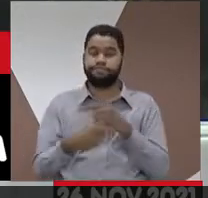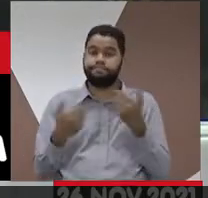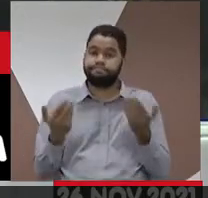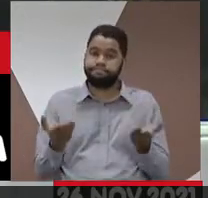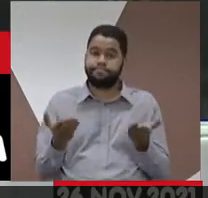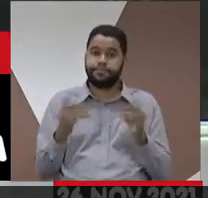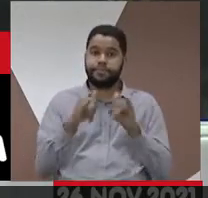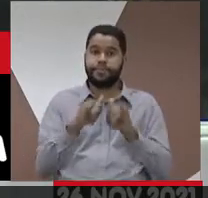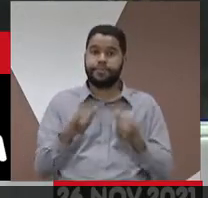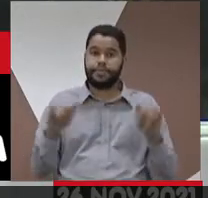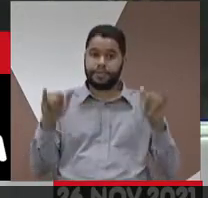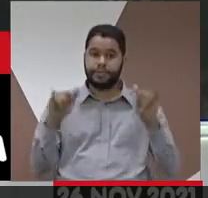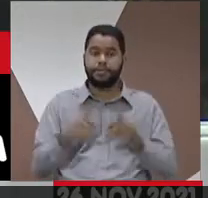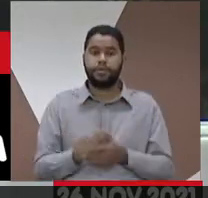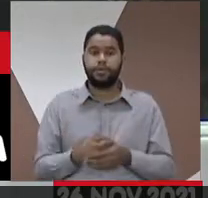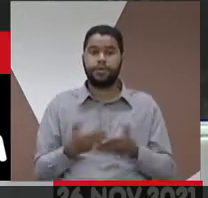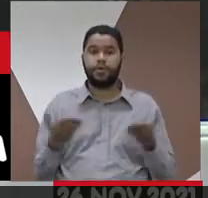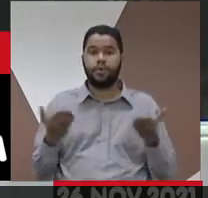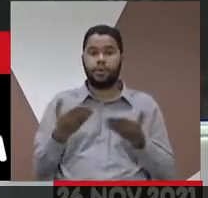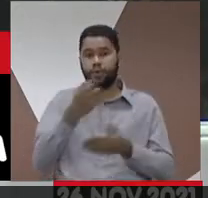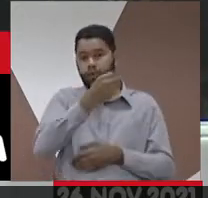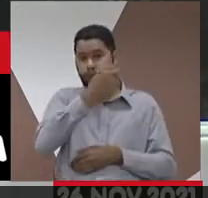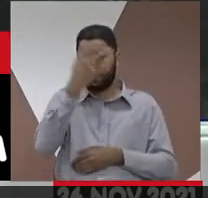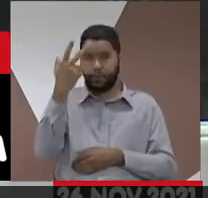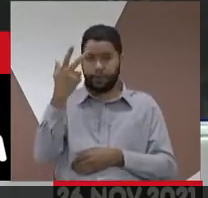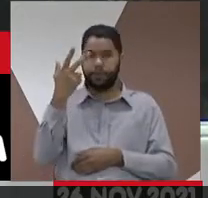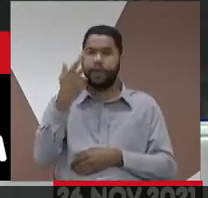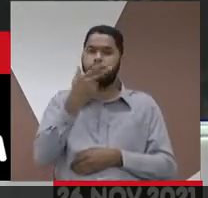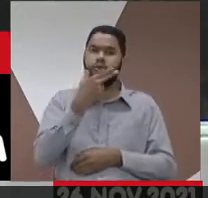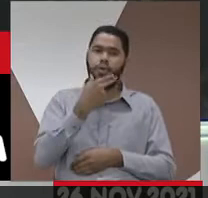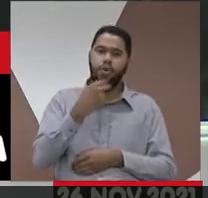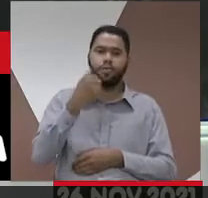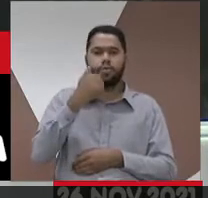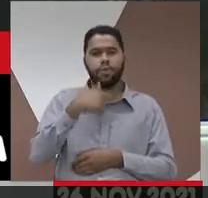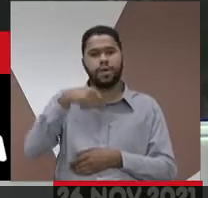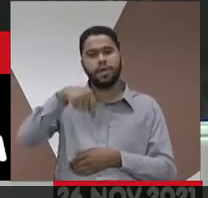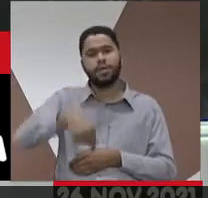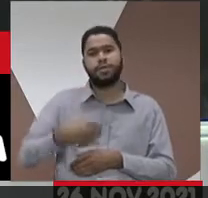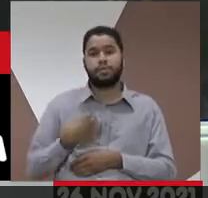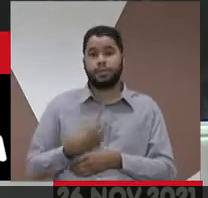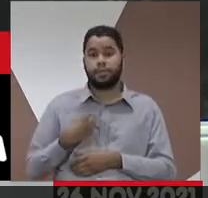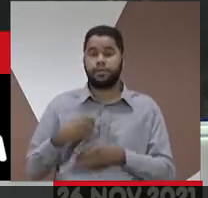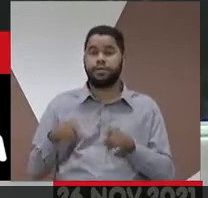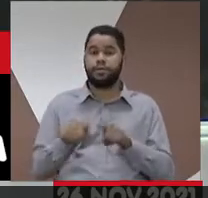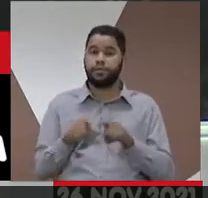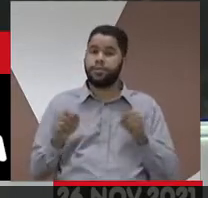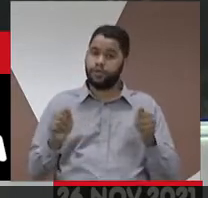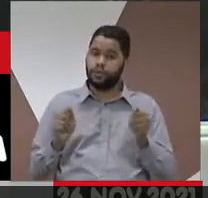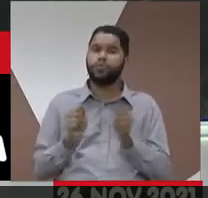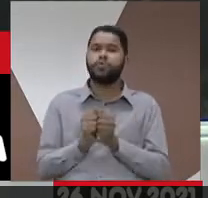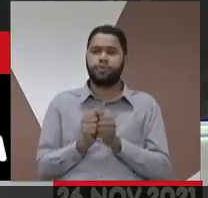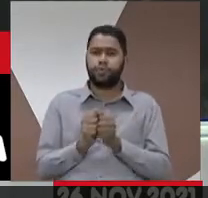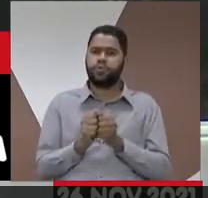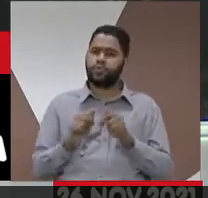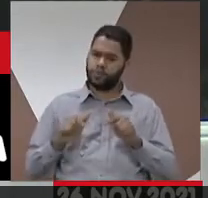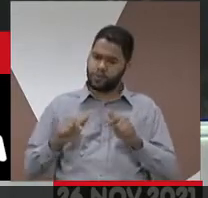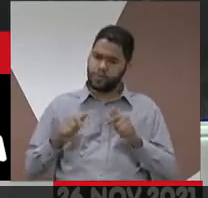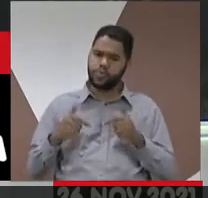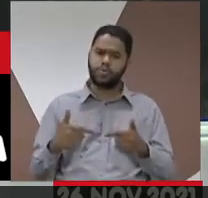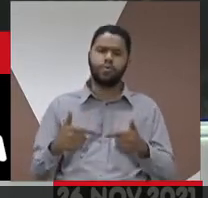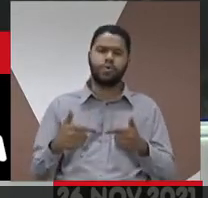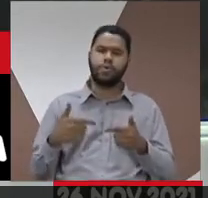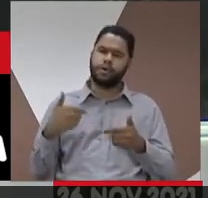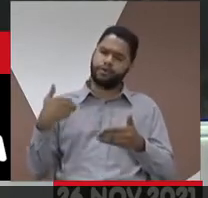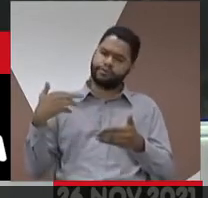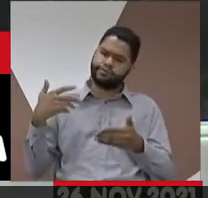quero dizer que hoje os prefeitos e prefeitas que estão aqui conosco, inclusive estão junto conosco nessa luta e passando por tudo que a